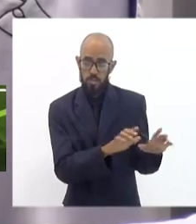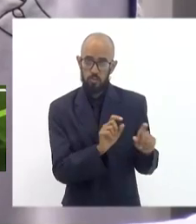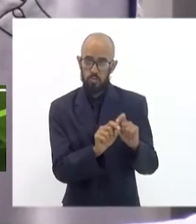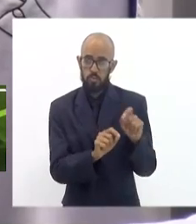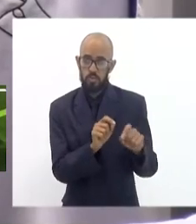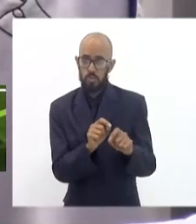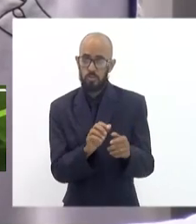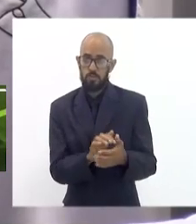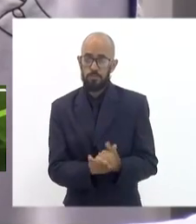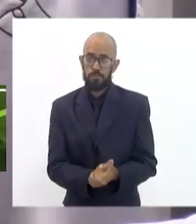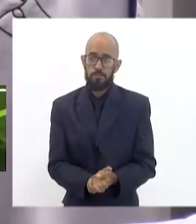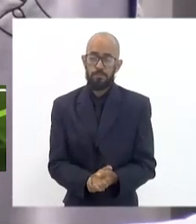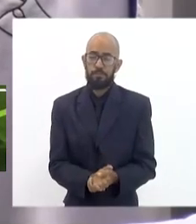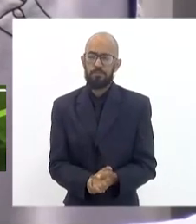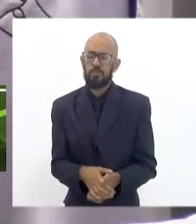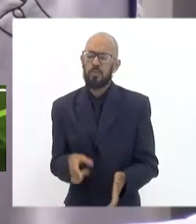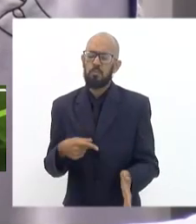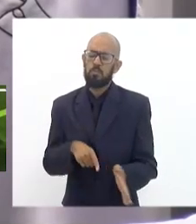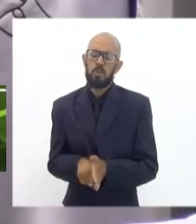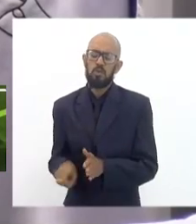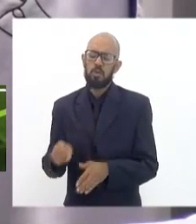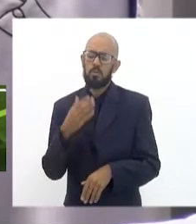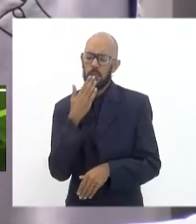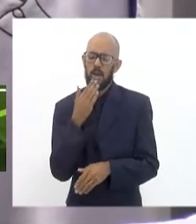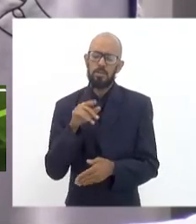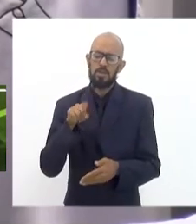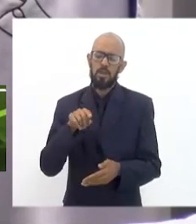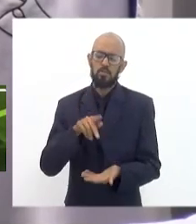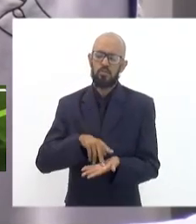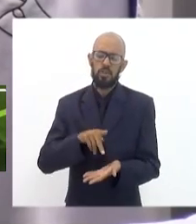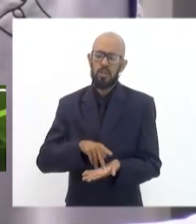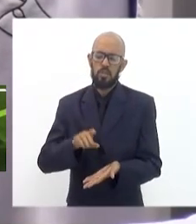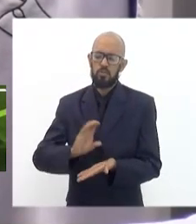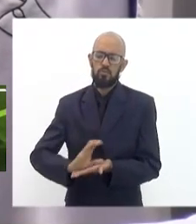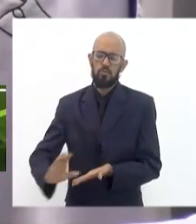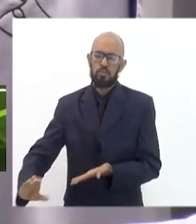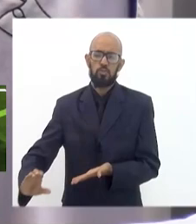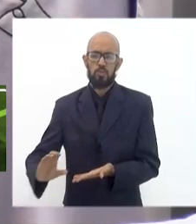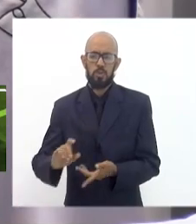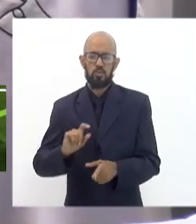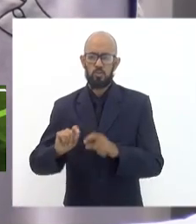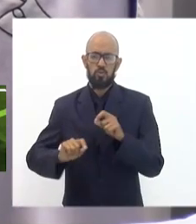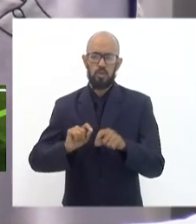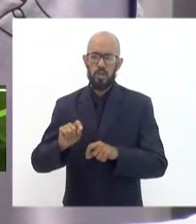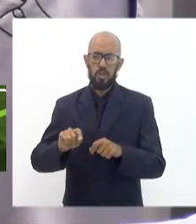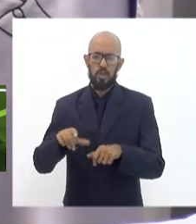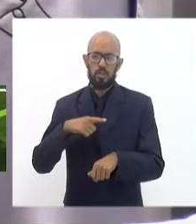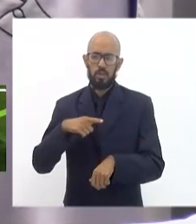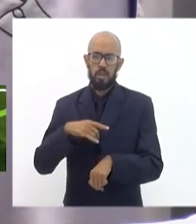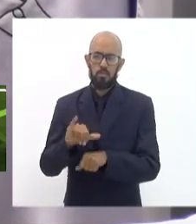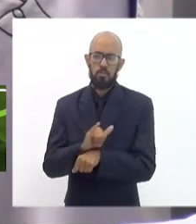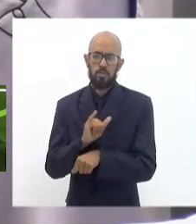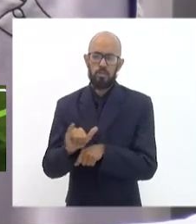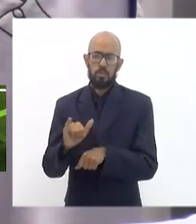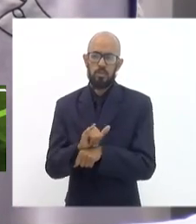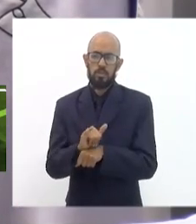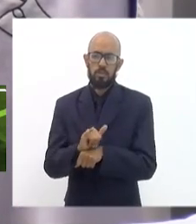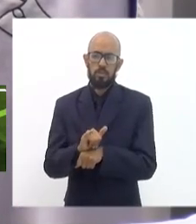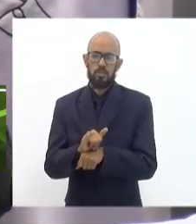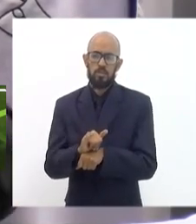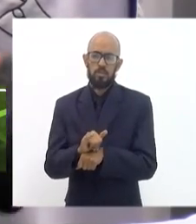de fato você fez os investimentos foram visto com uma posição estratégica não